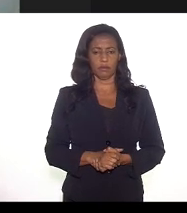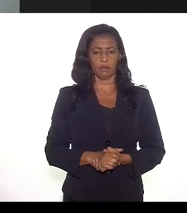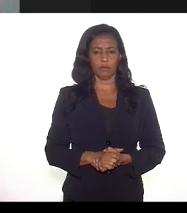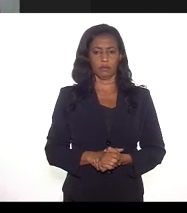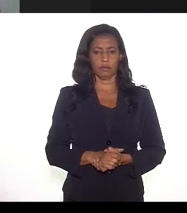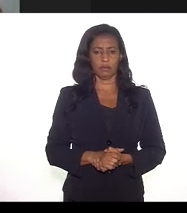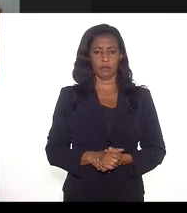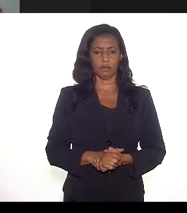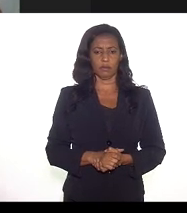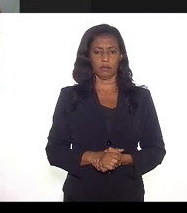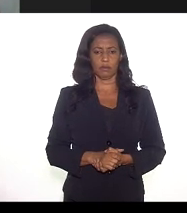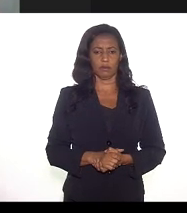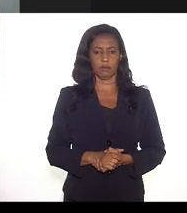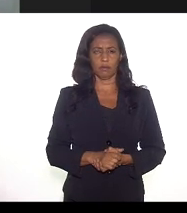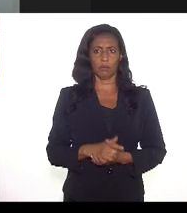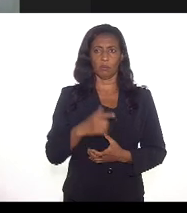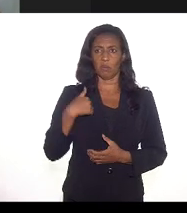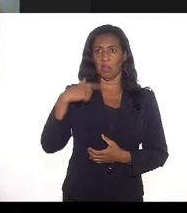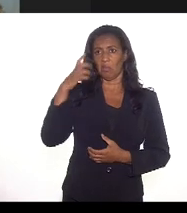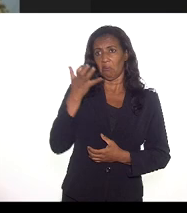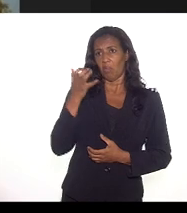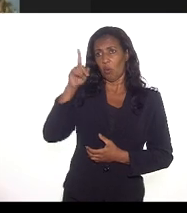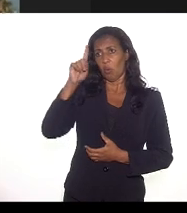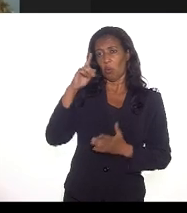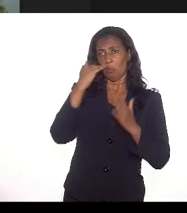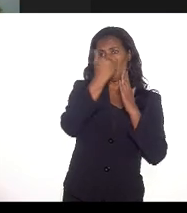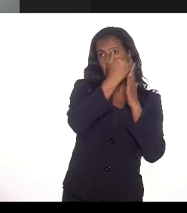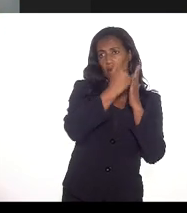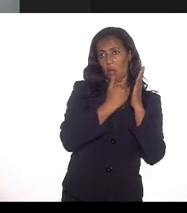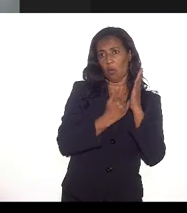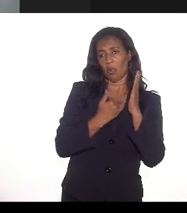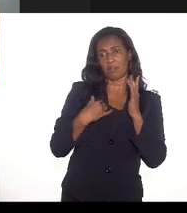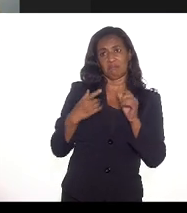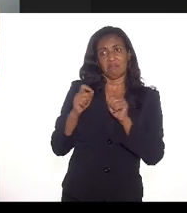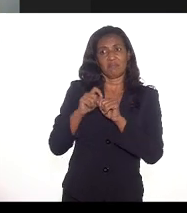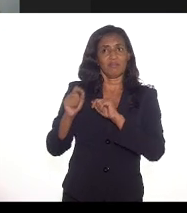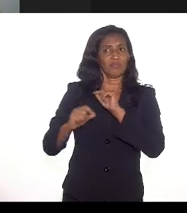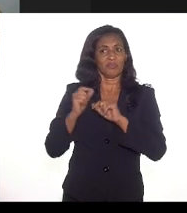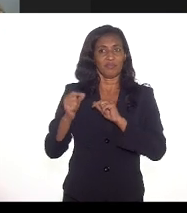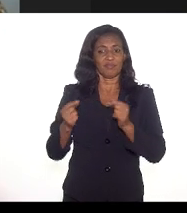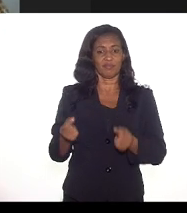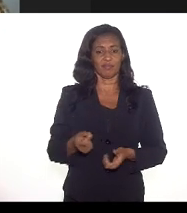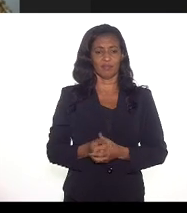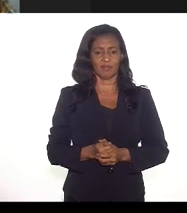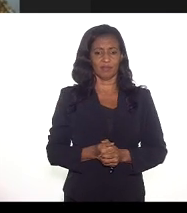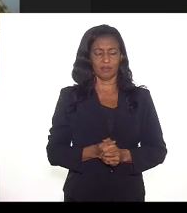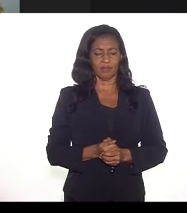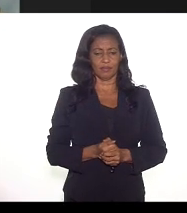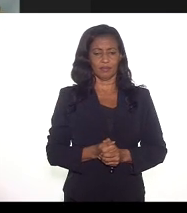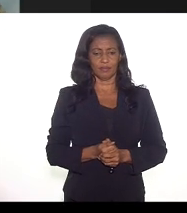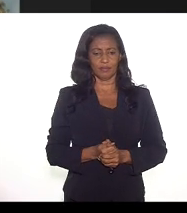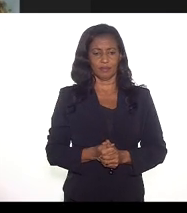Presidente, eu também queria um pela ordem. O que, que eu faço? Primeiro,